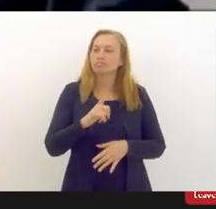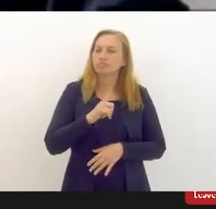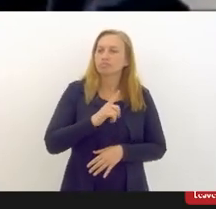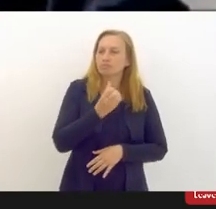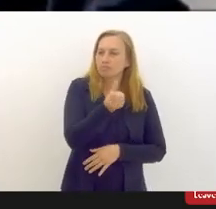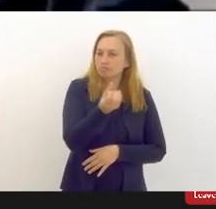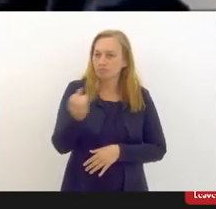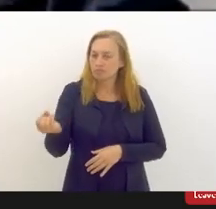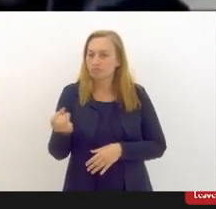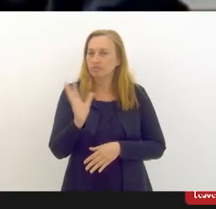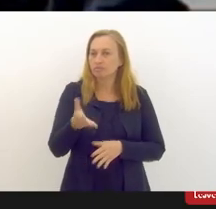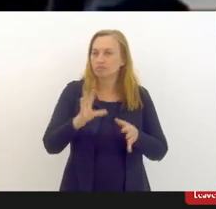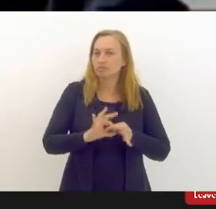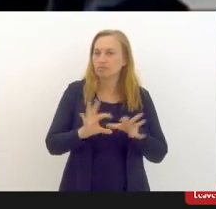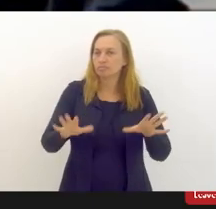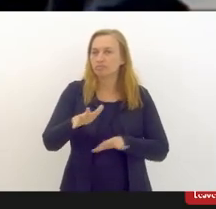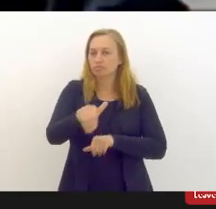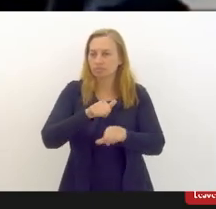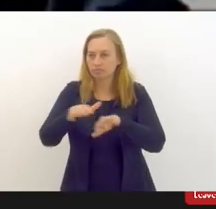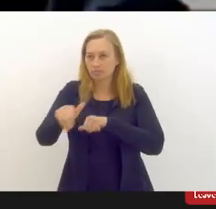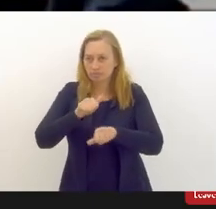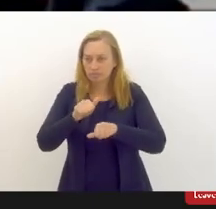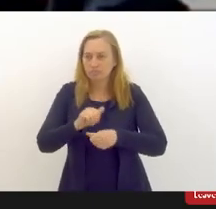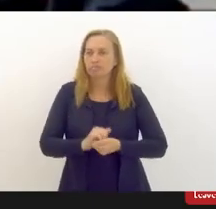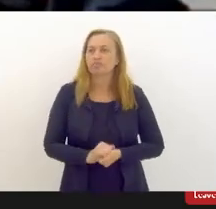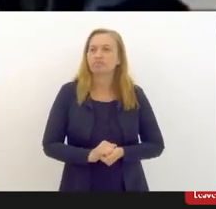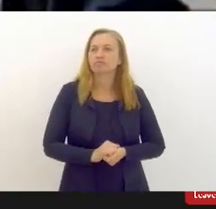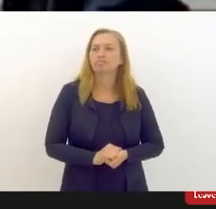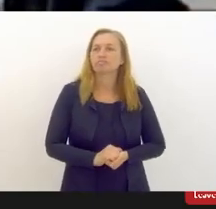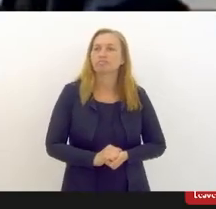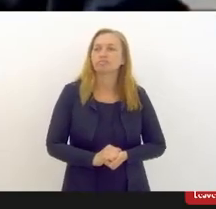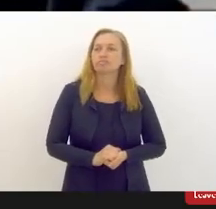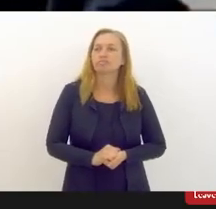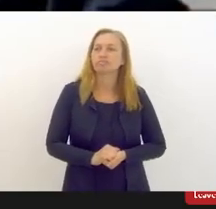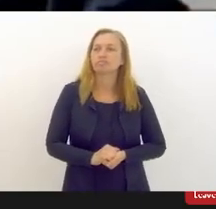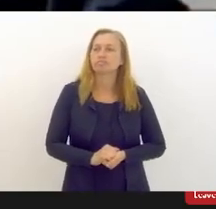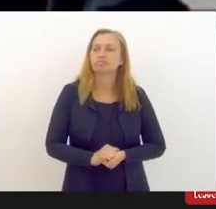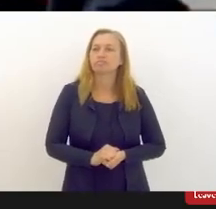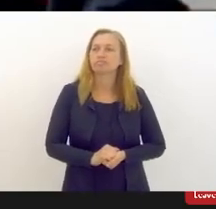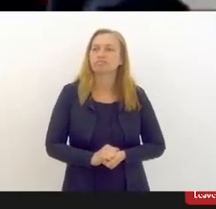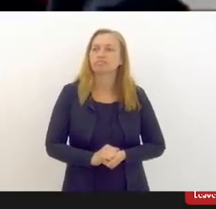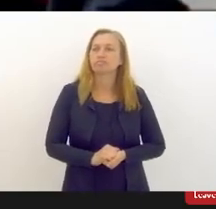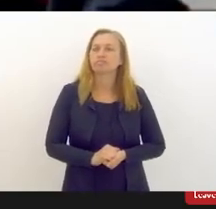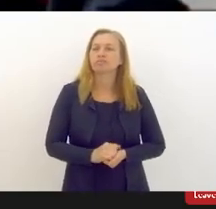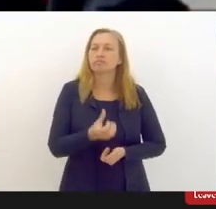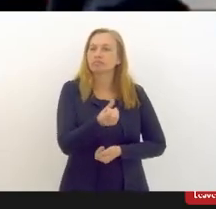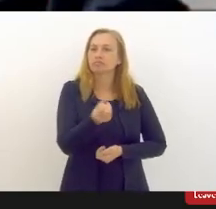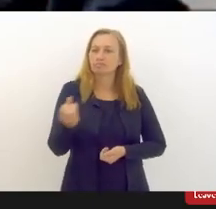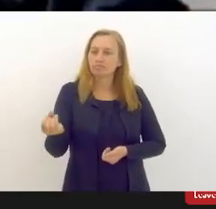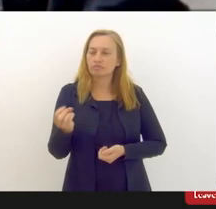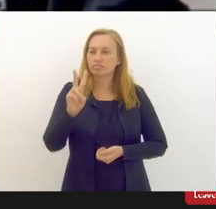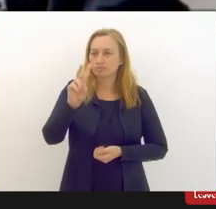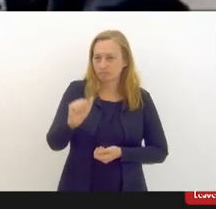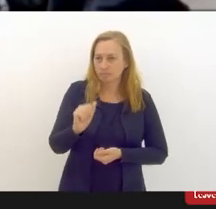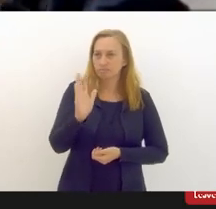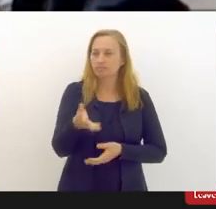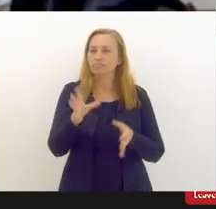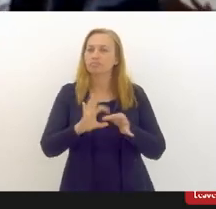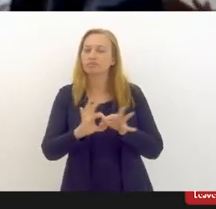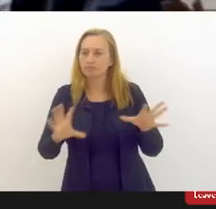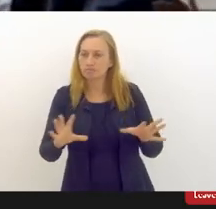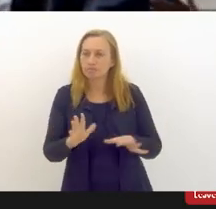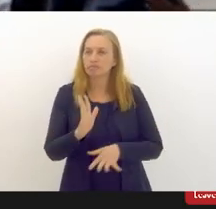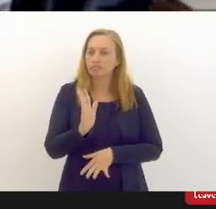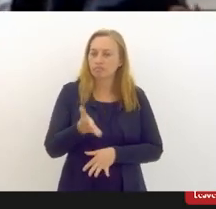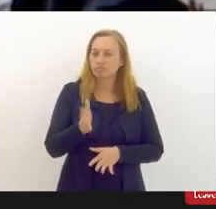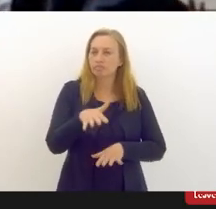já autorizados para convocar. Para atendimento a essas 600 vagas já autorizadas, nós já fizemos